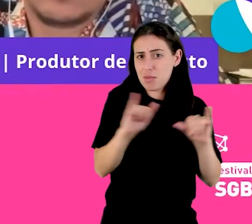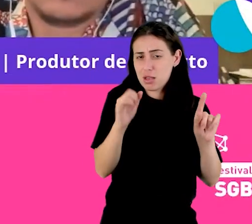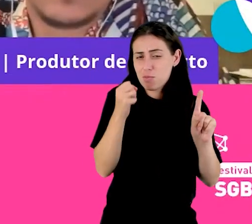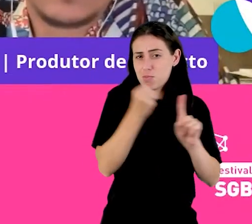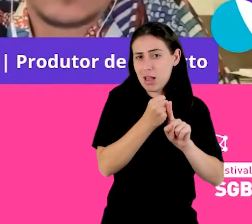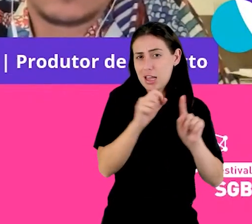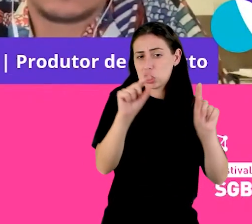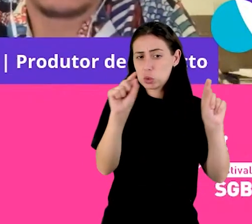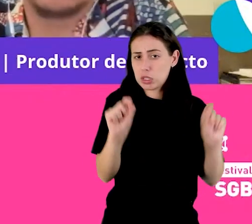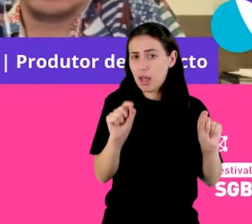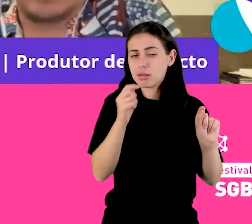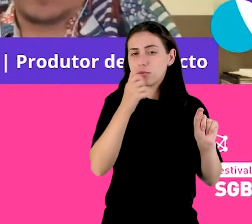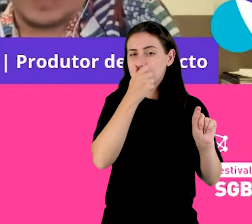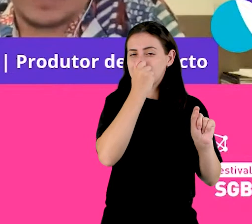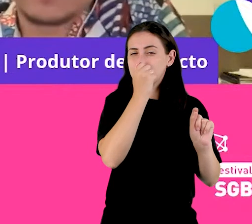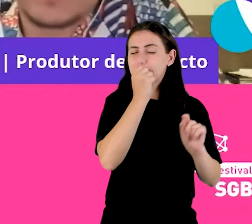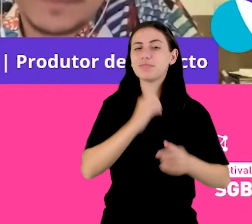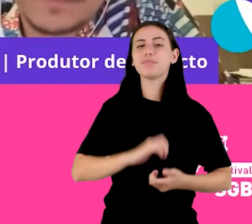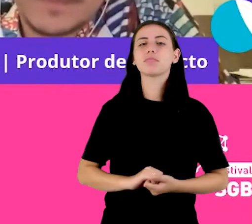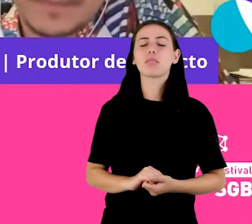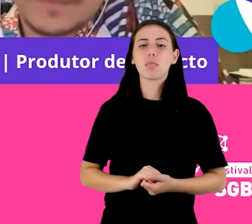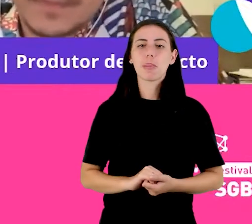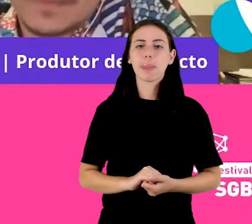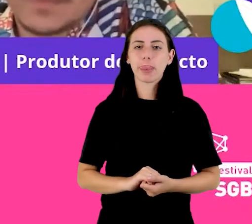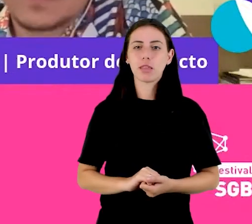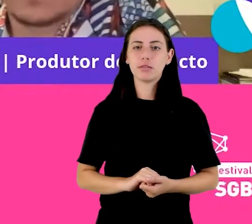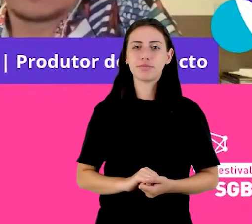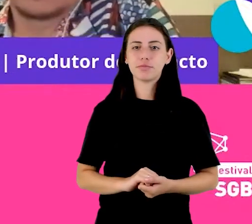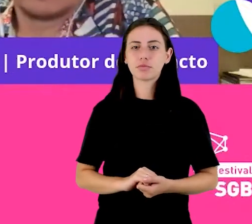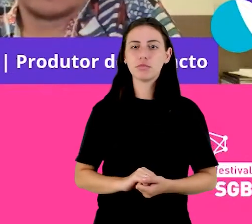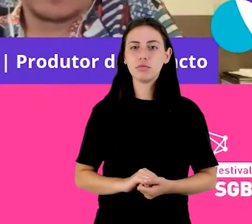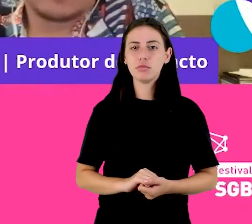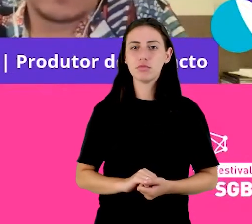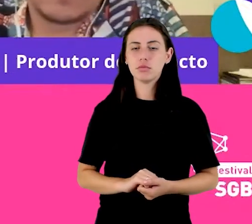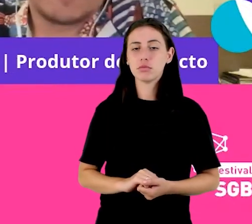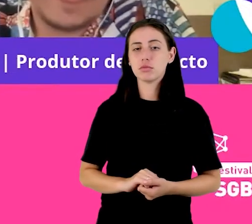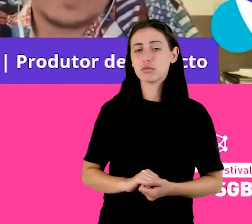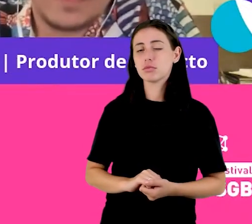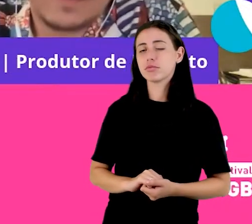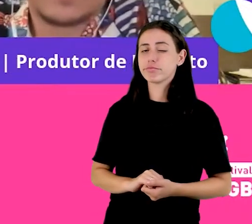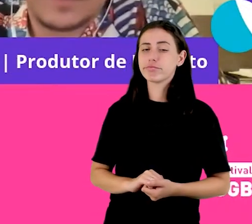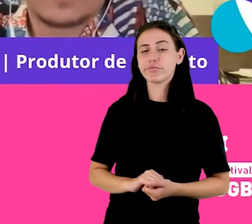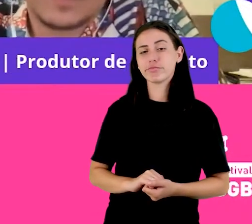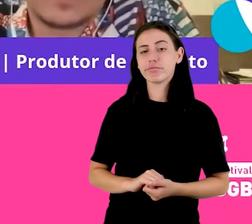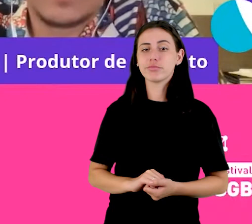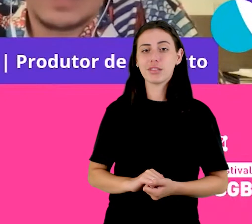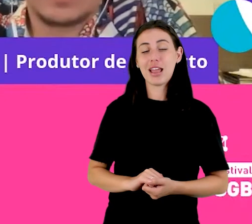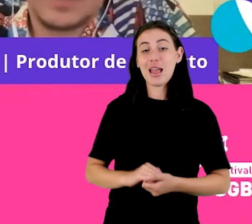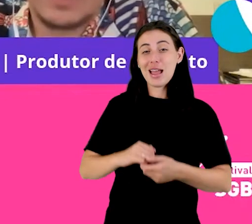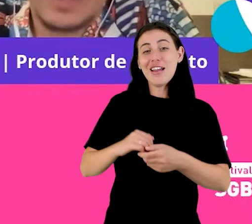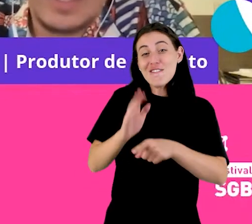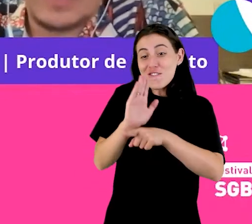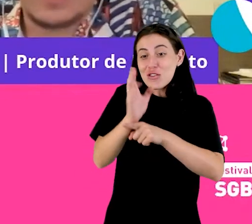a gente fazer? Mais do que fazer, mas ter um alcance, ter um impacto de fato com um filme não bom?